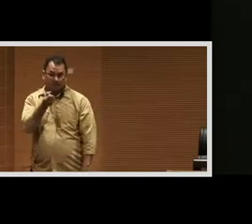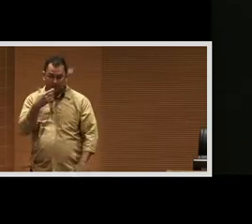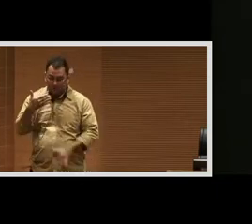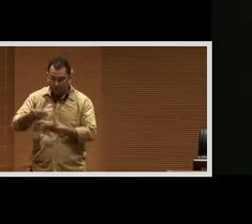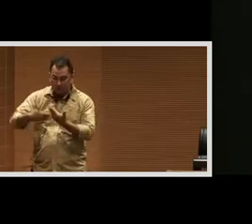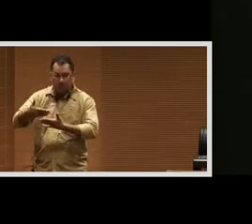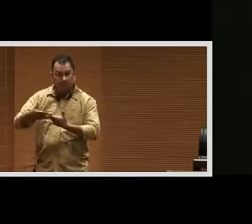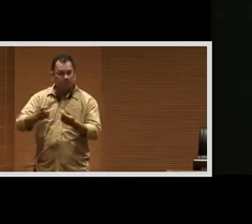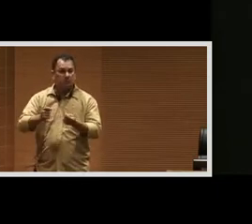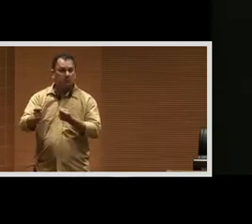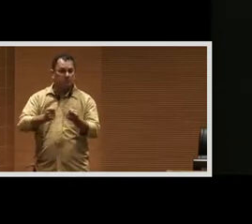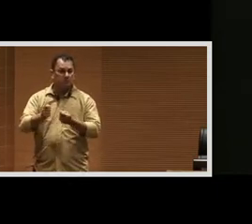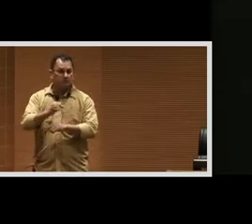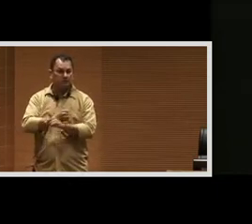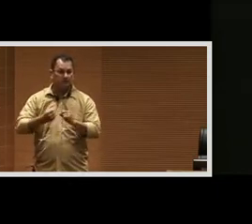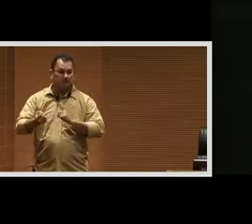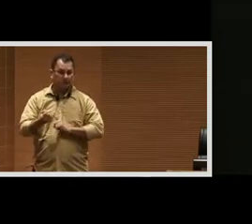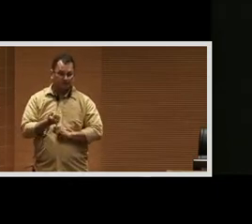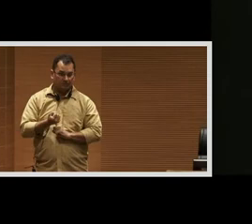controle social.